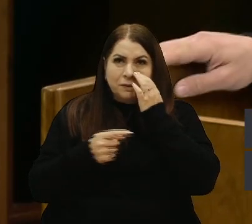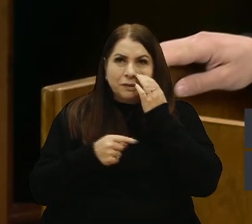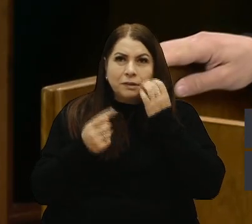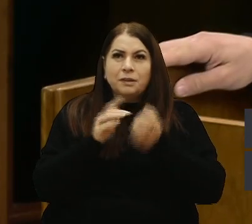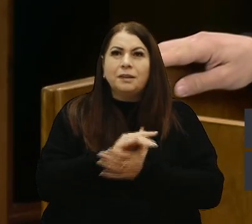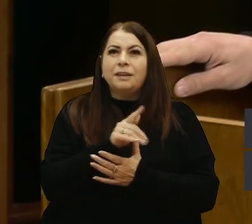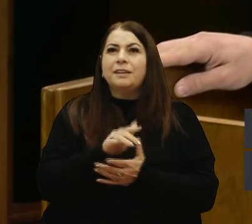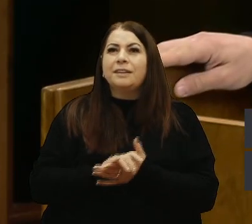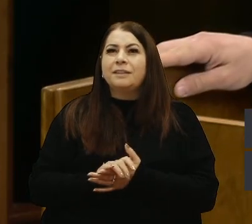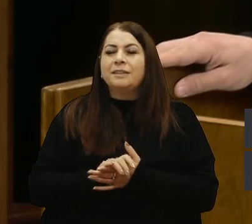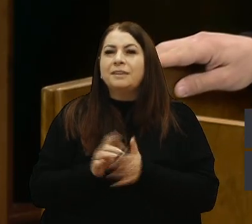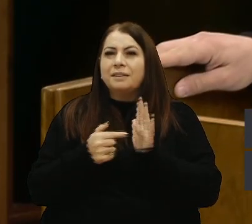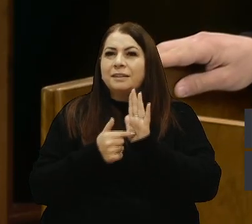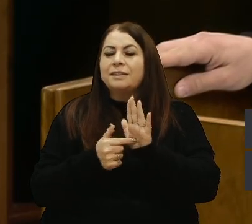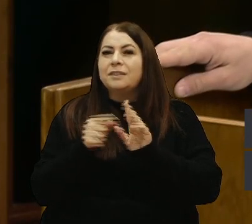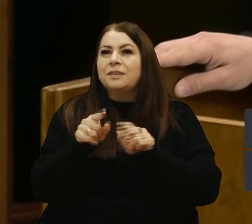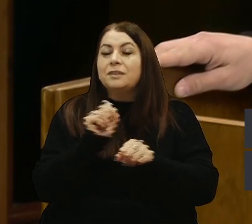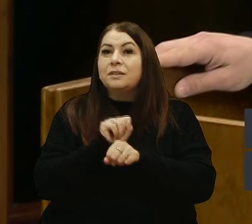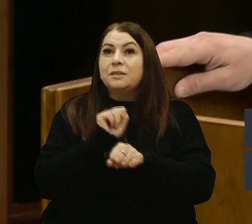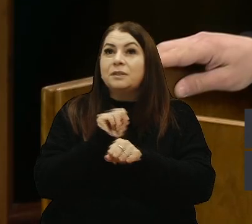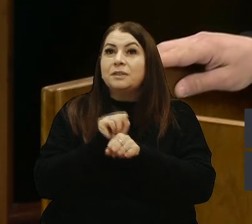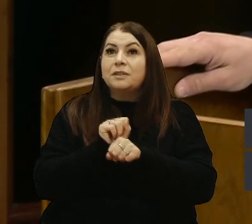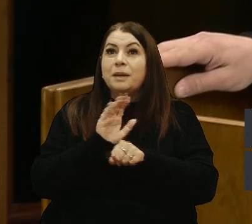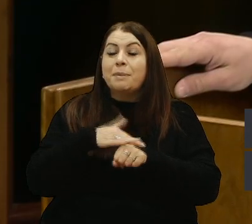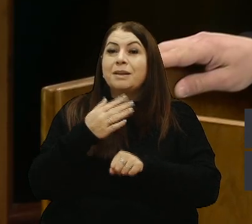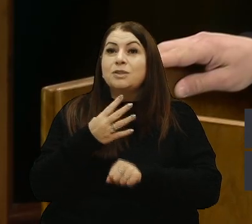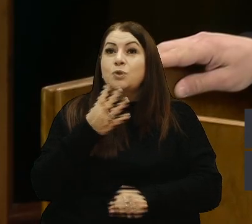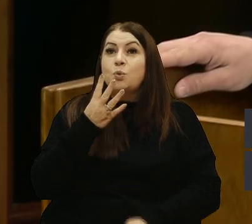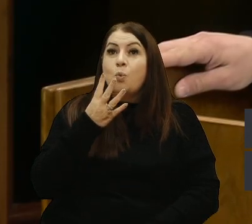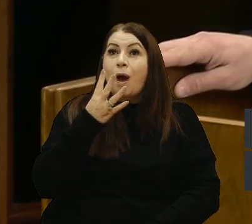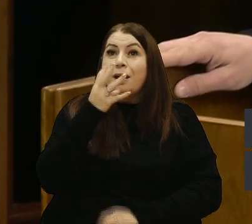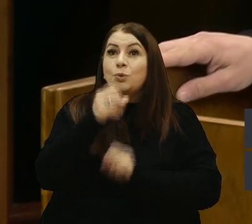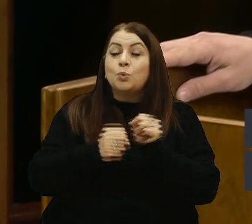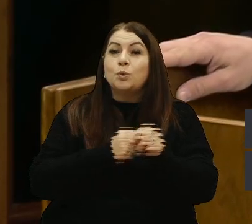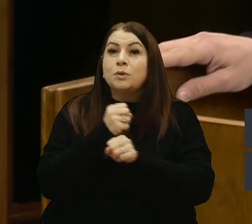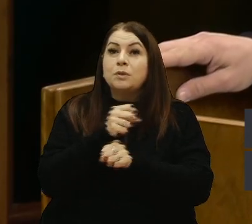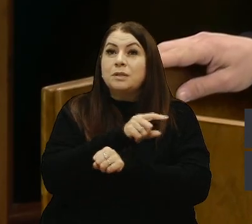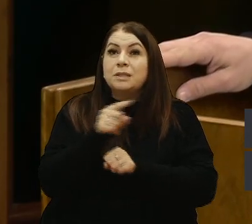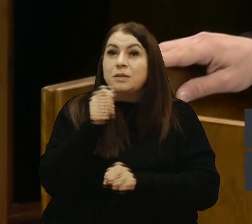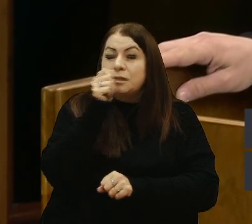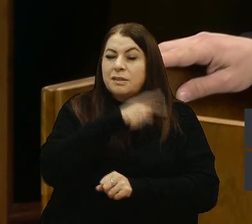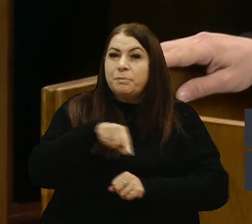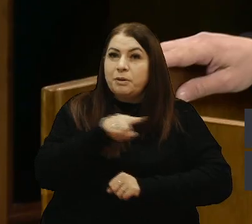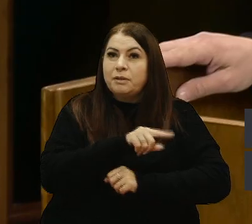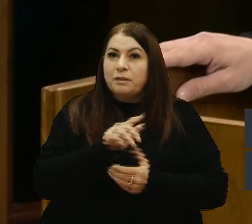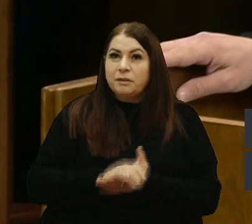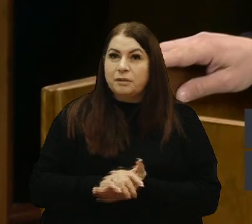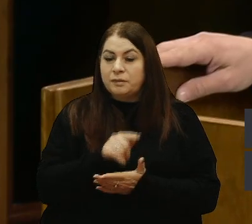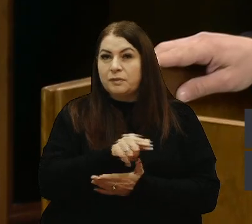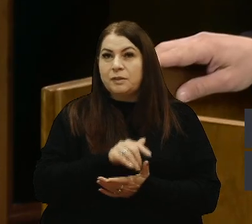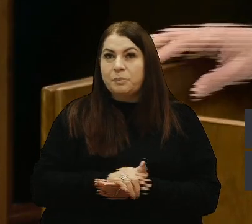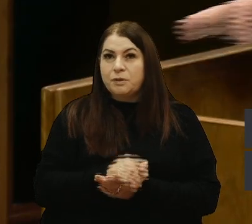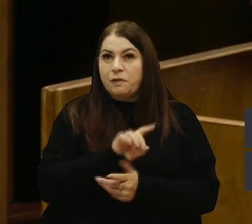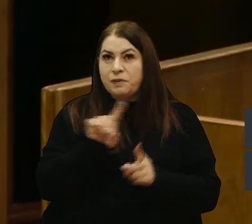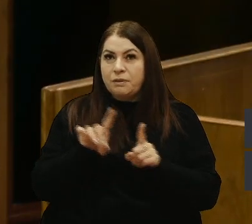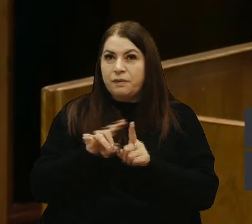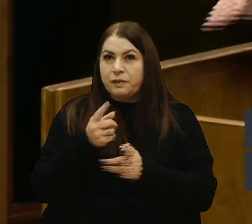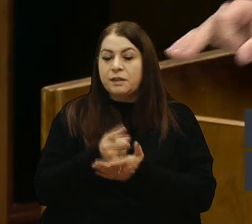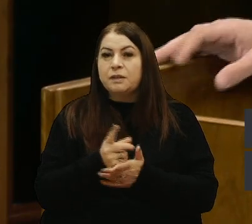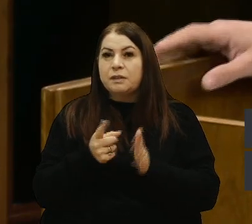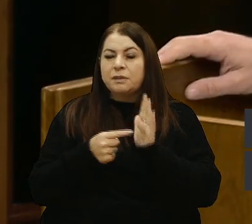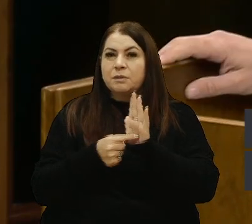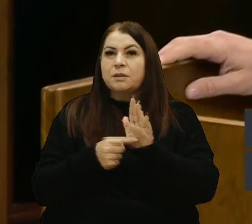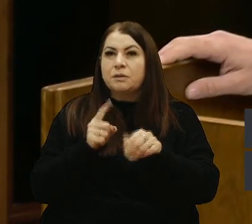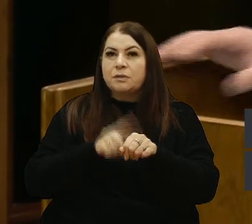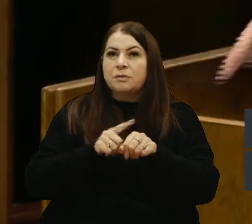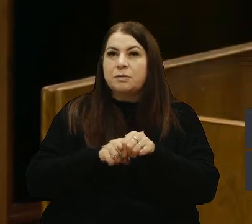exame que você está aguardando há mais de 4 anos, isso é um absurdo. Mostrar o tempo médio